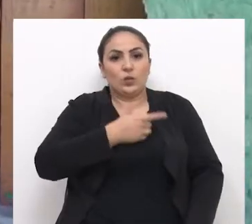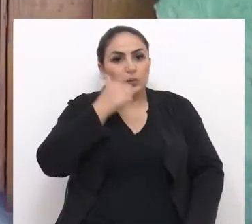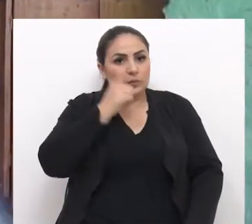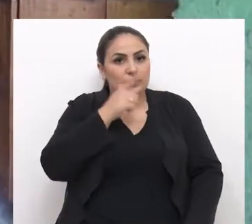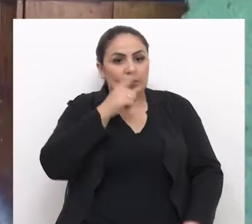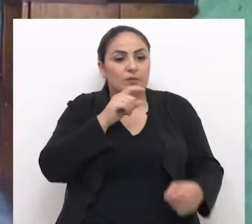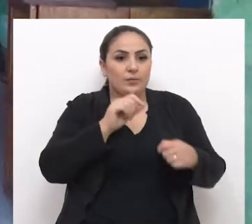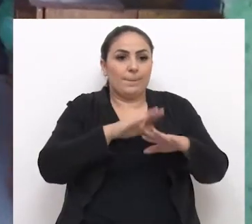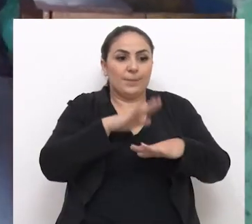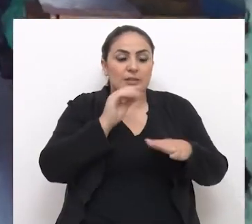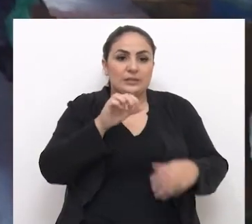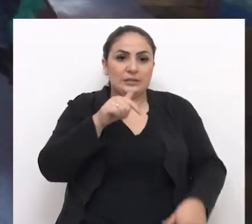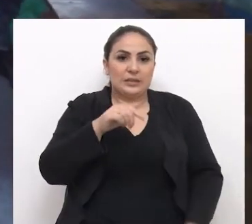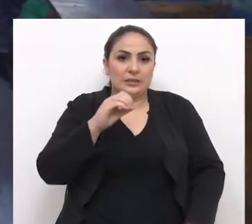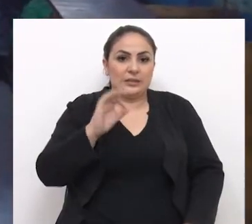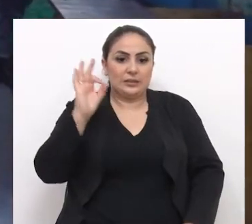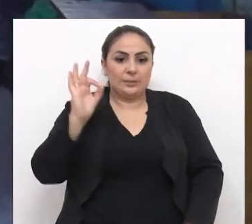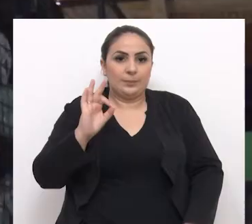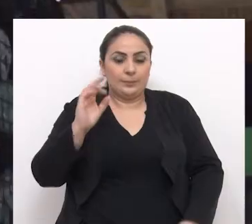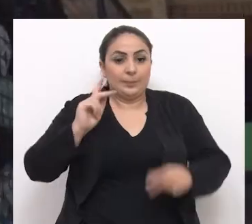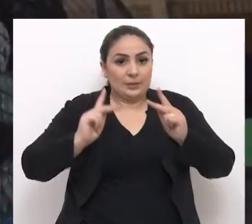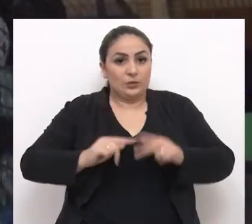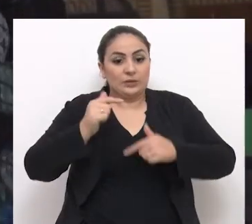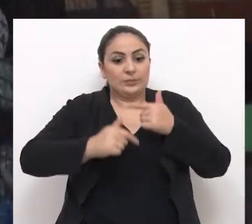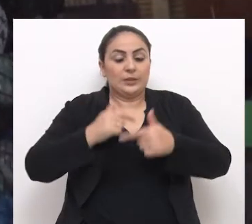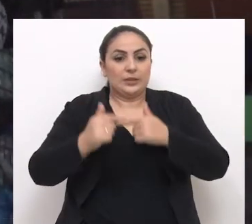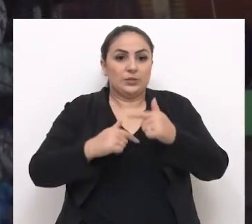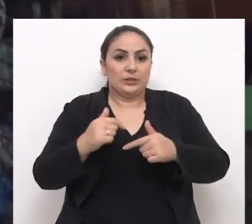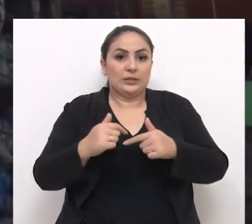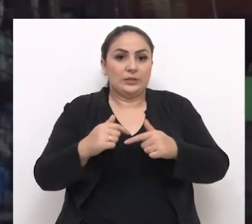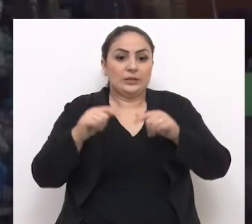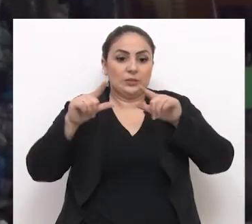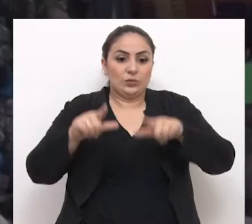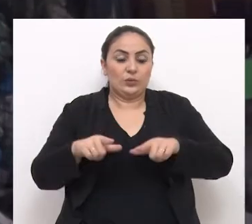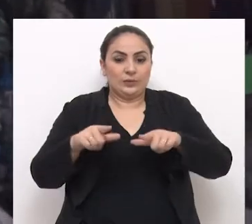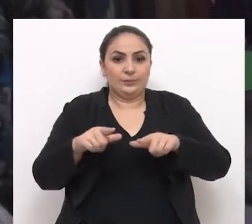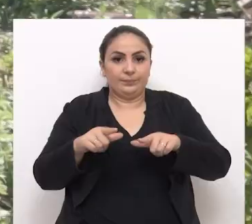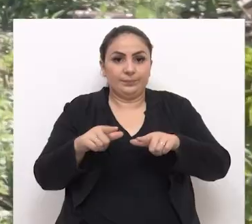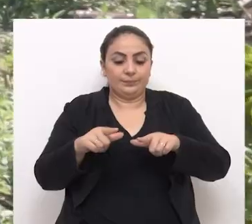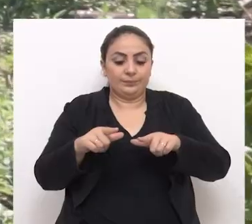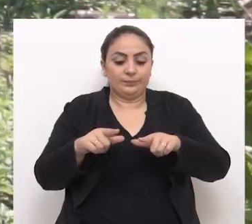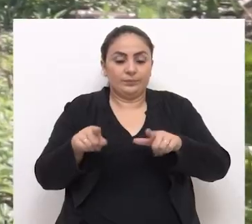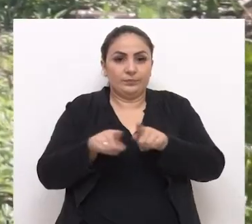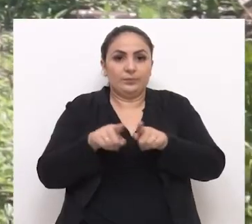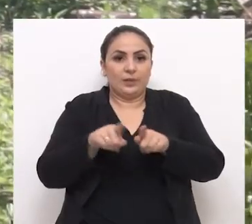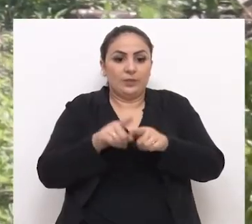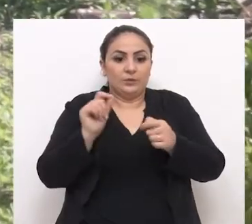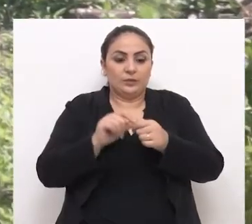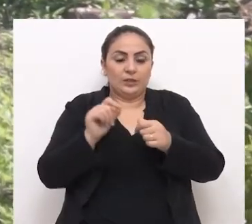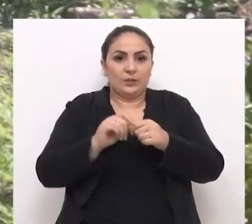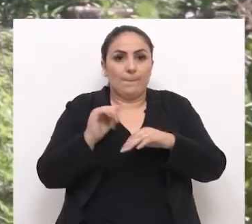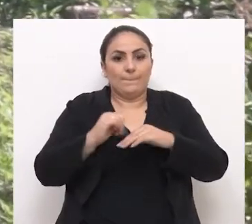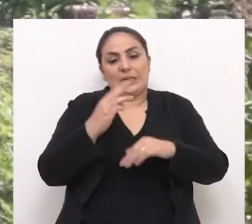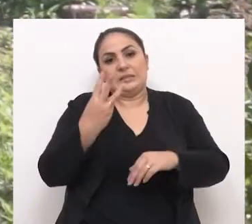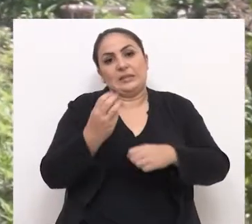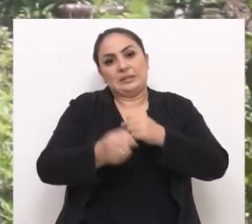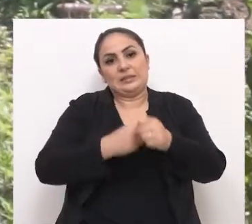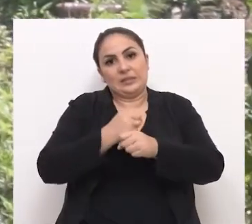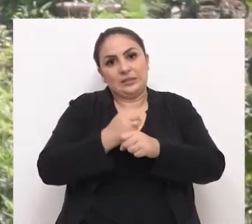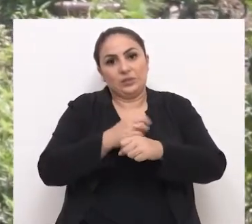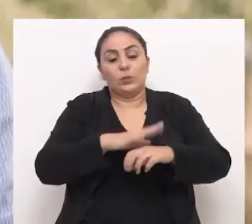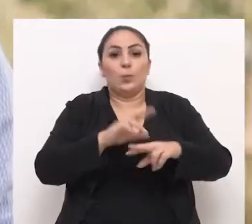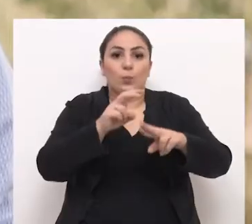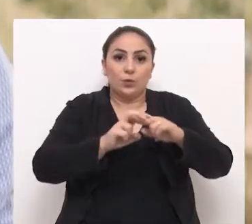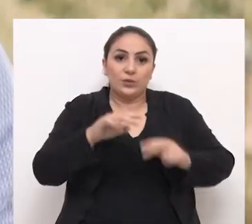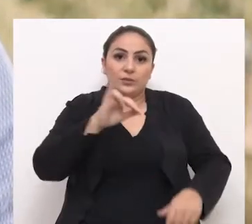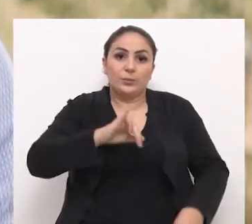que nós possamos contar com mais de 70 trabalhadores e trabalhadoras nas cooperativas, isso sendo feito há mais de 3